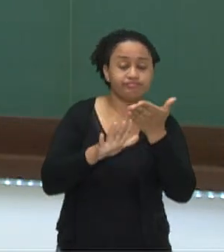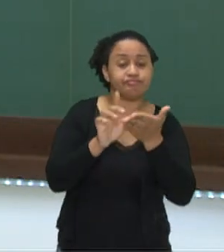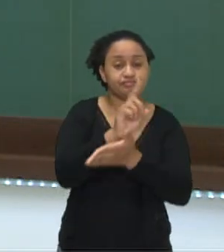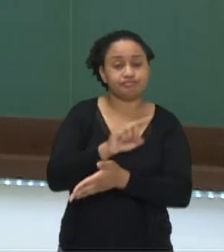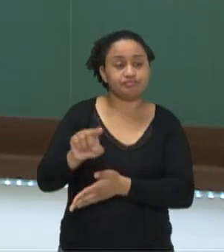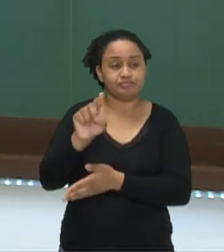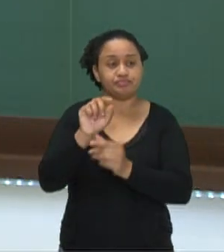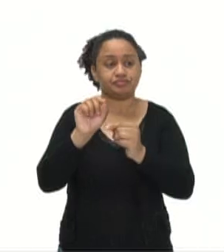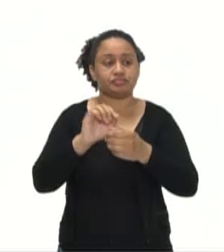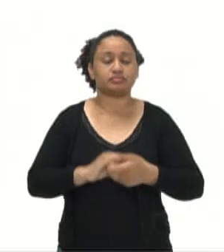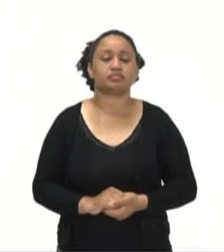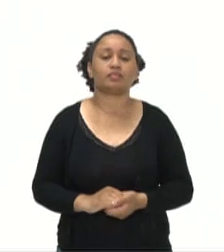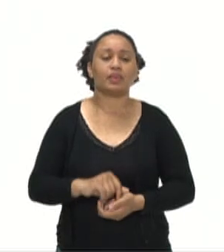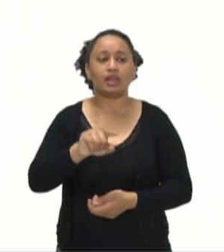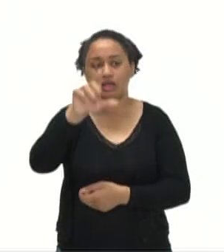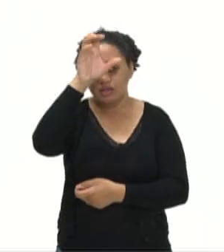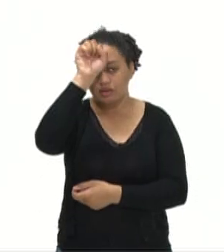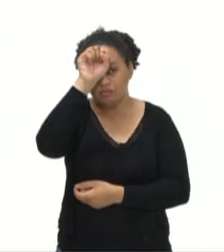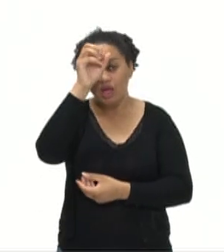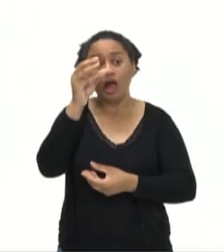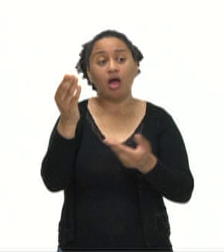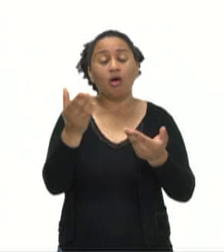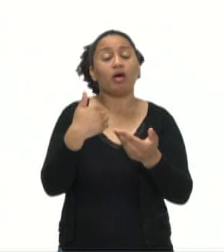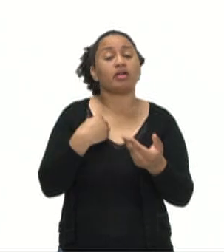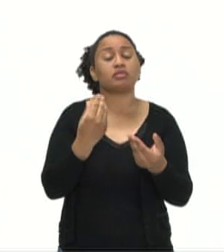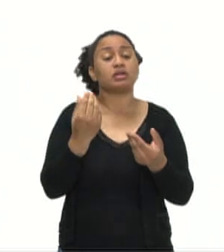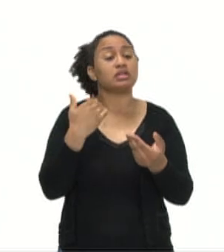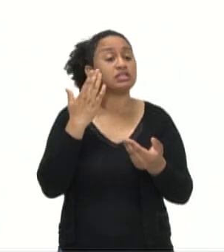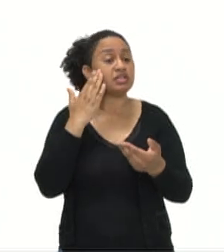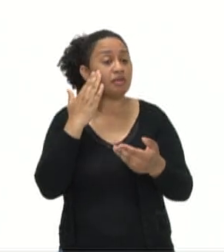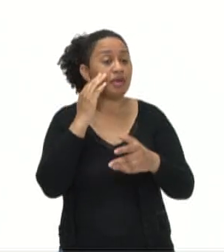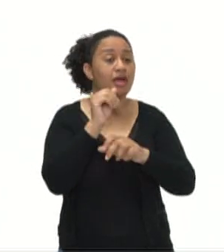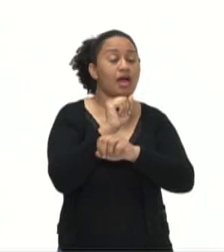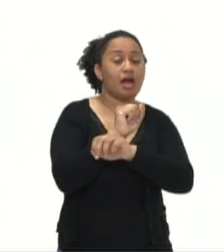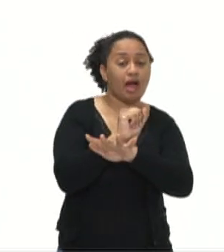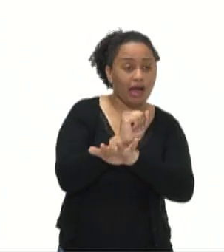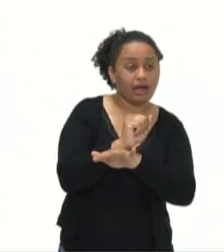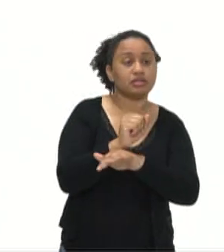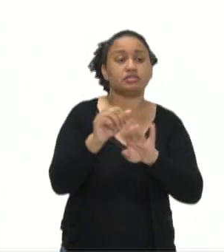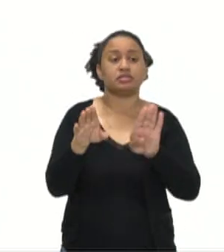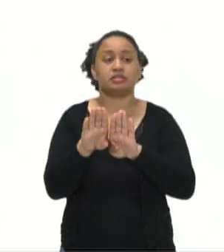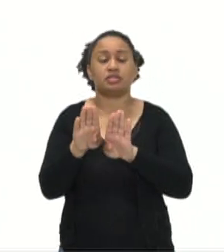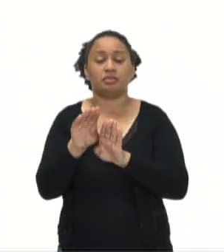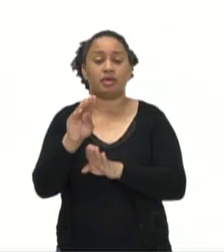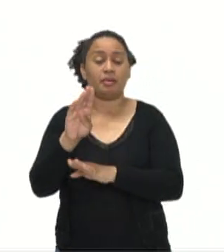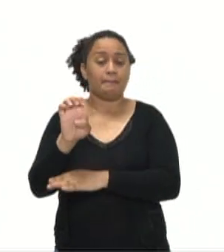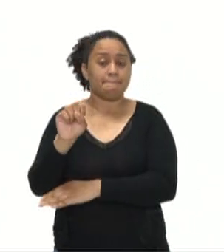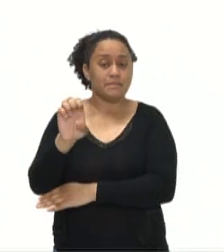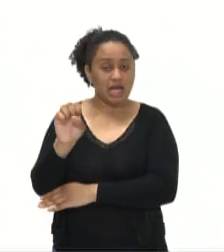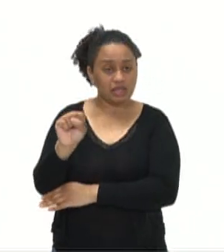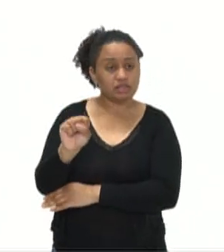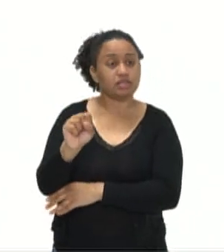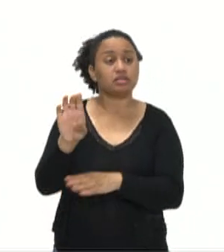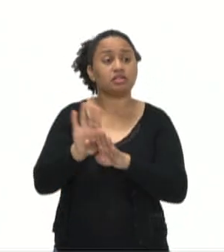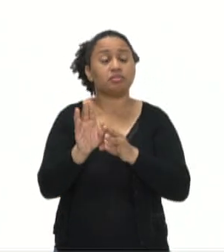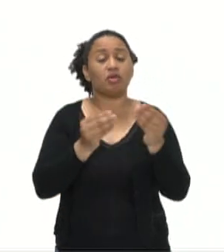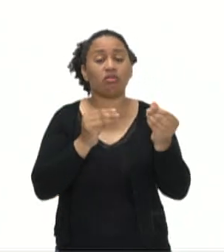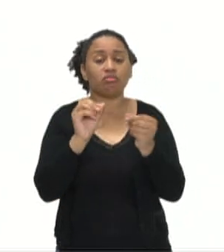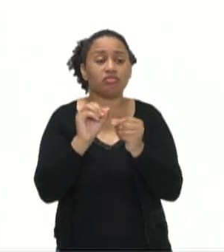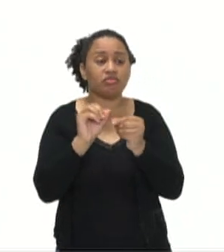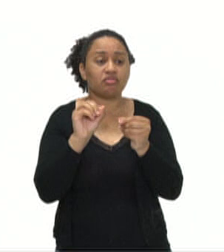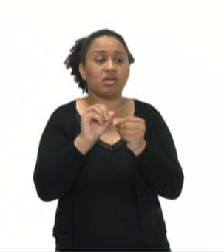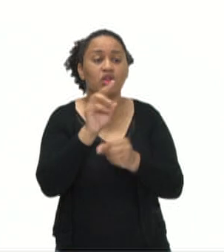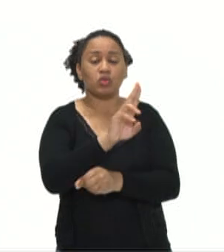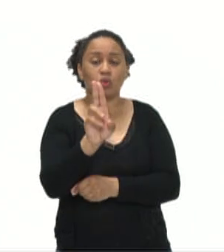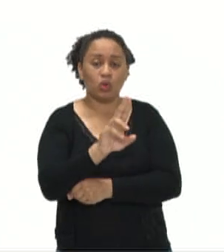para você. Você aprendeu a reconhecer já os ácidos e as bases e também como é feita a